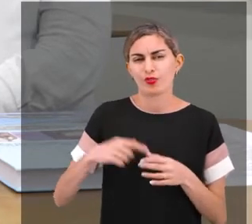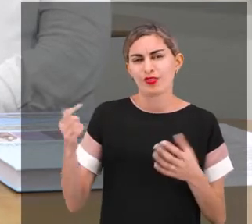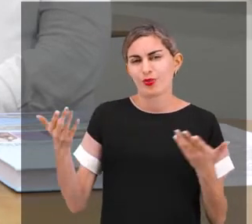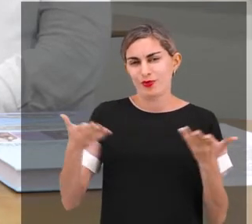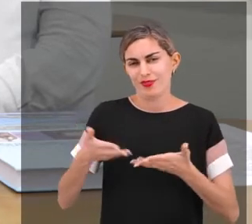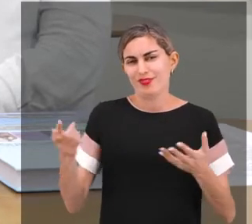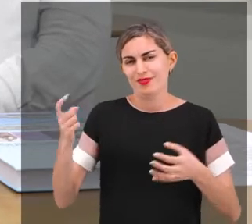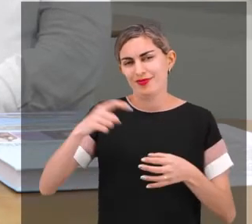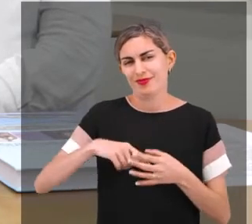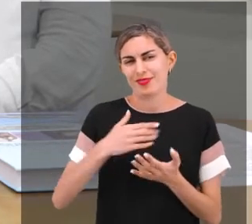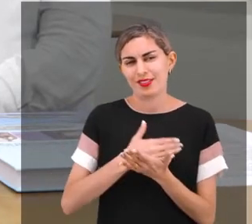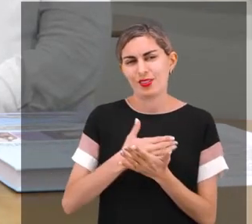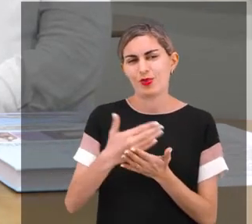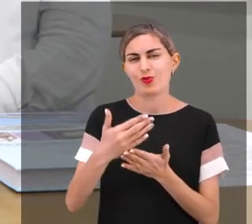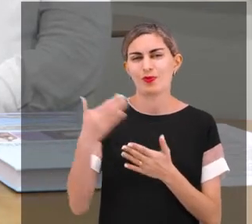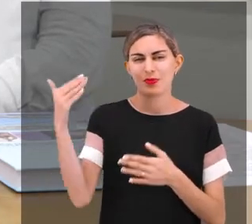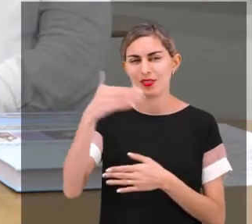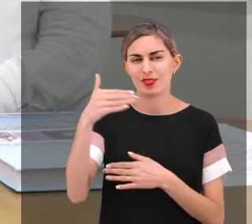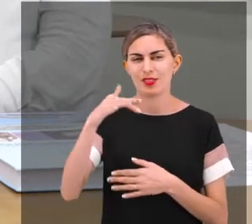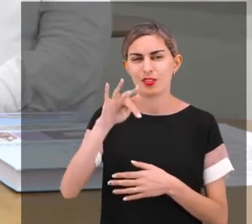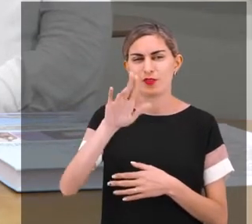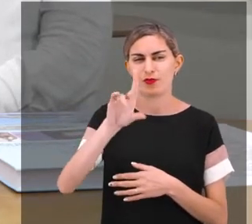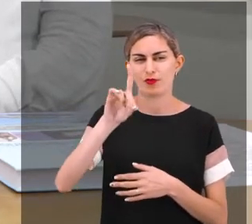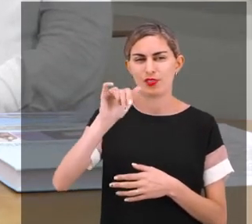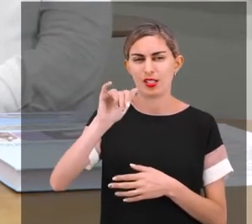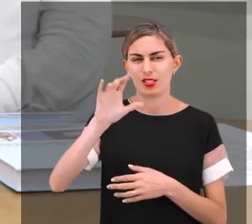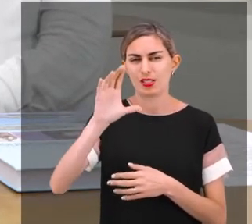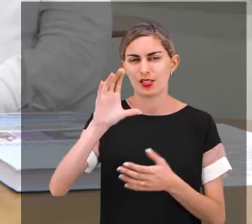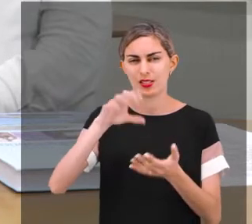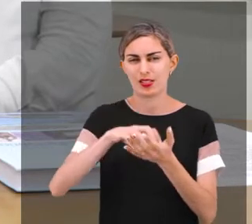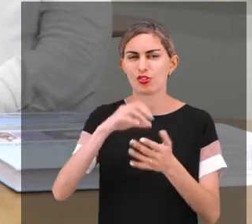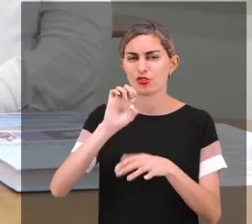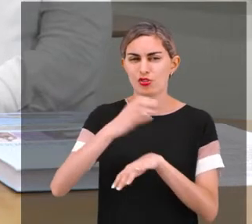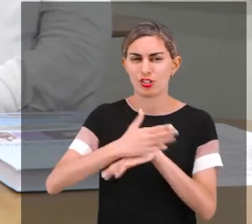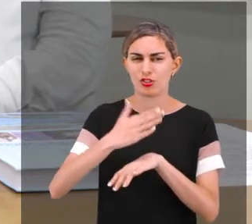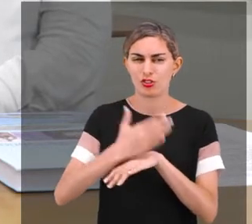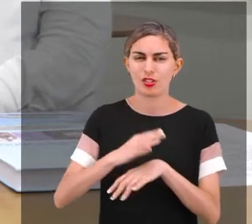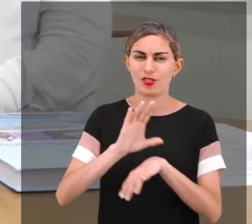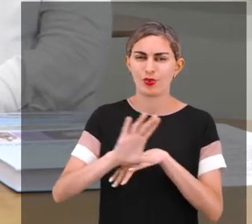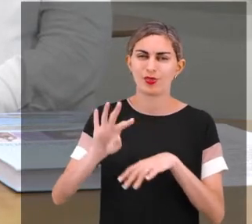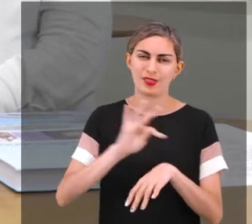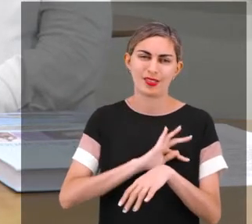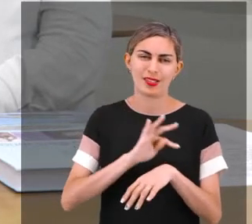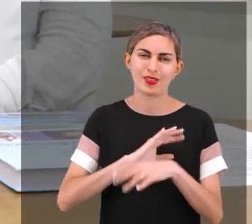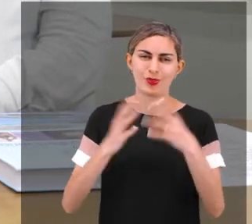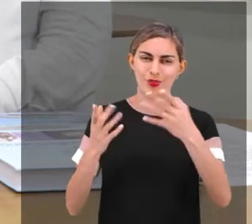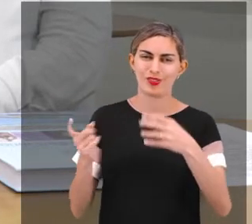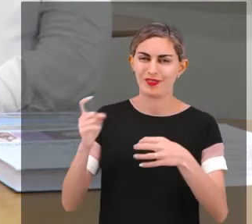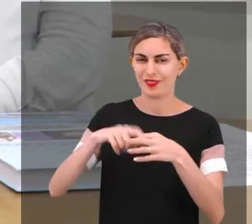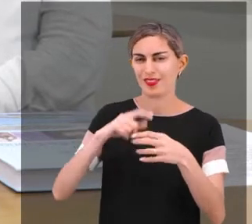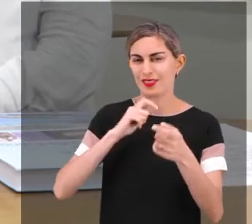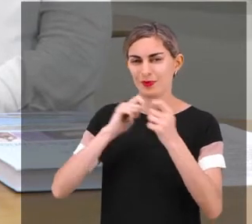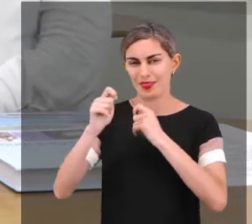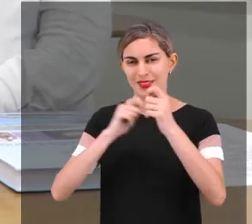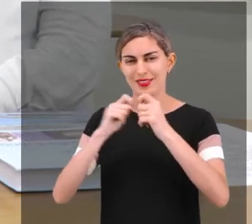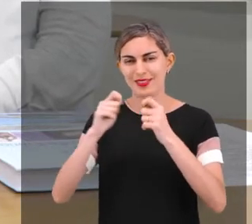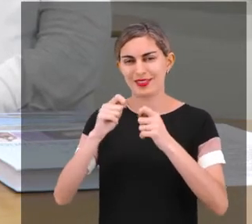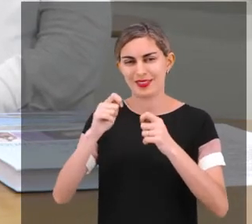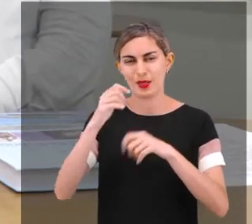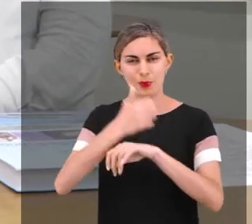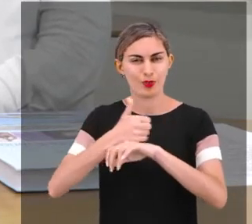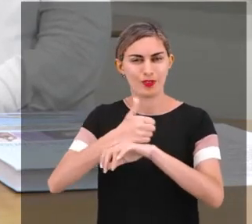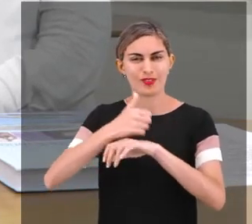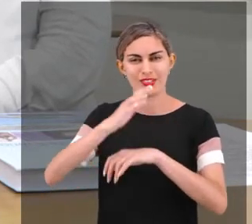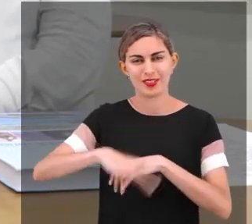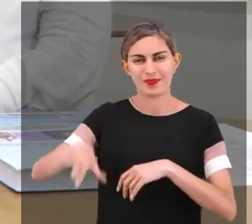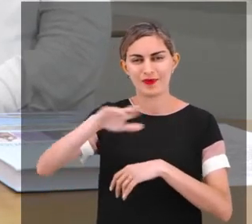instituição, que eu comecei a frequentar a Fundacentro, era estagiária do curso técnico. E hoje volto para entrevistar um amigo, um grande